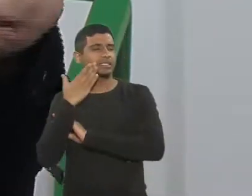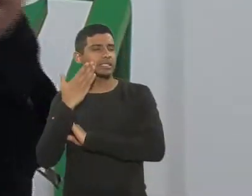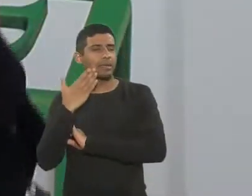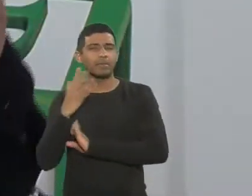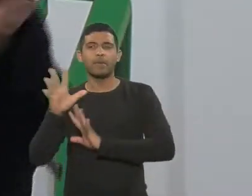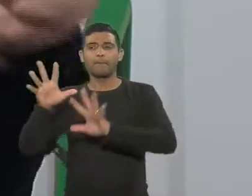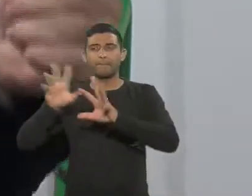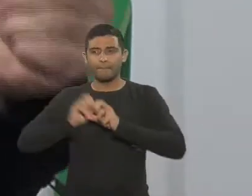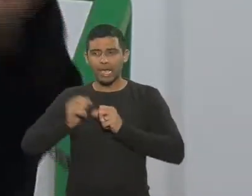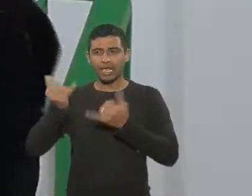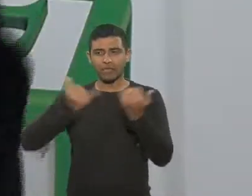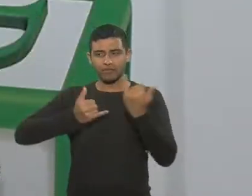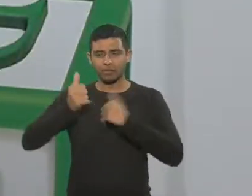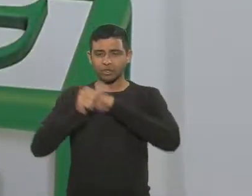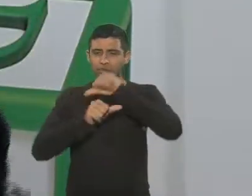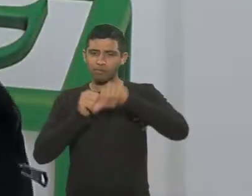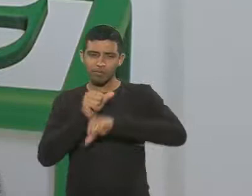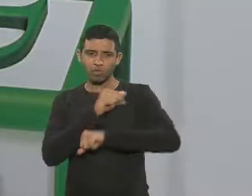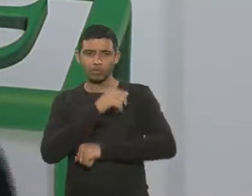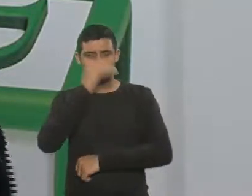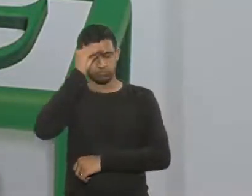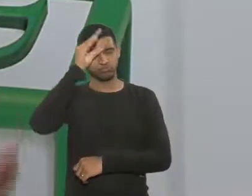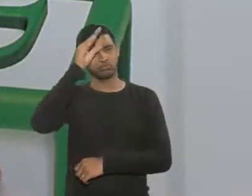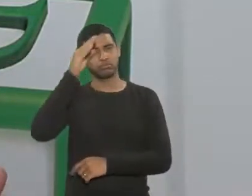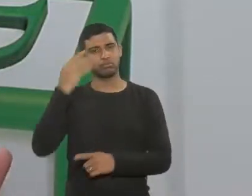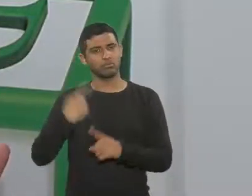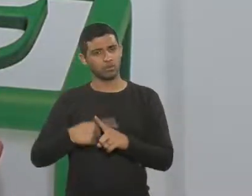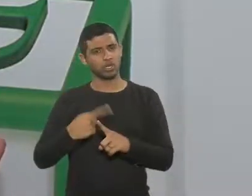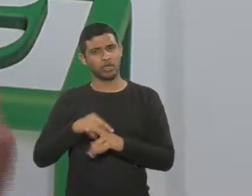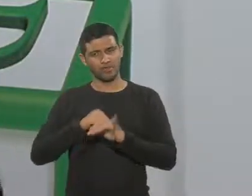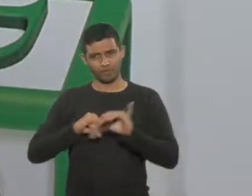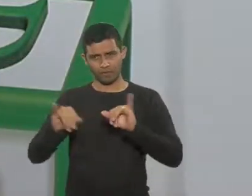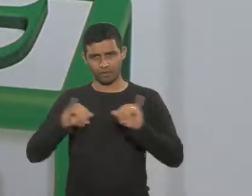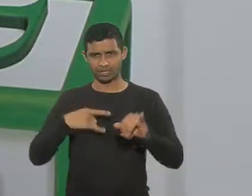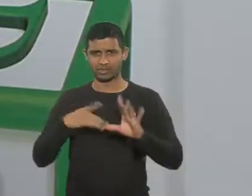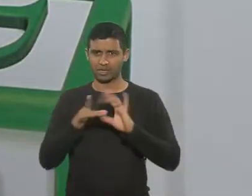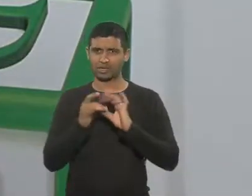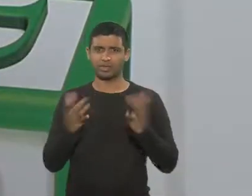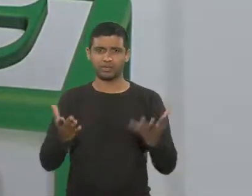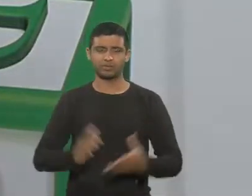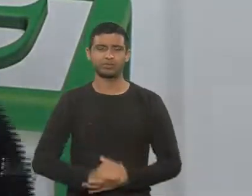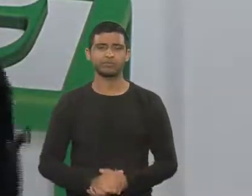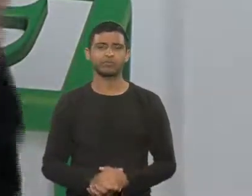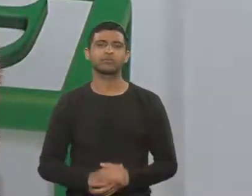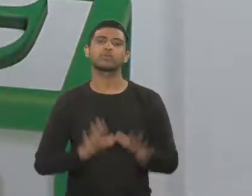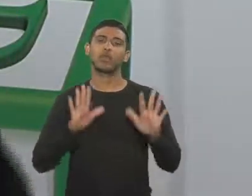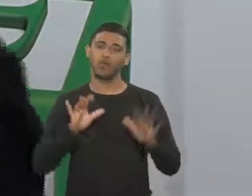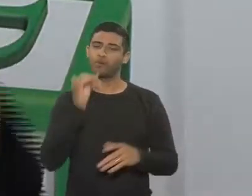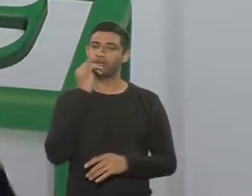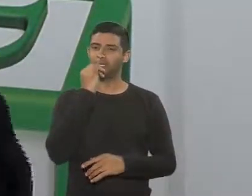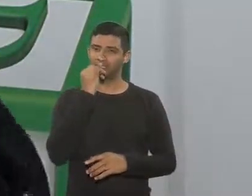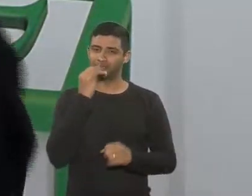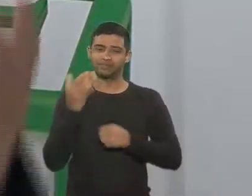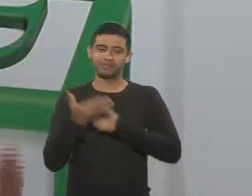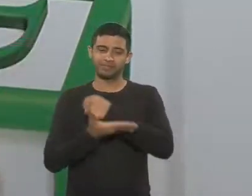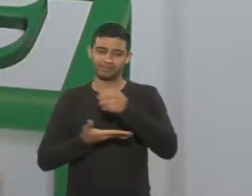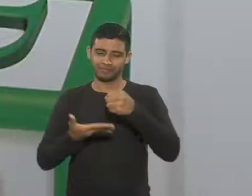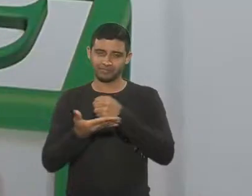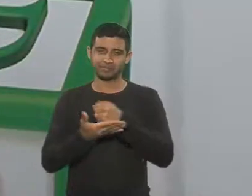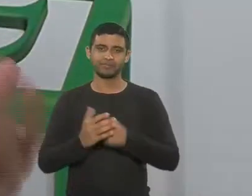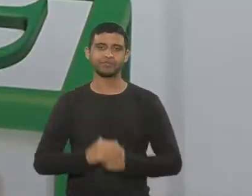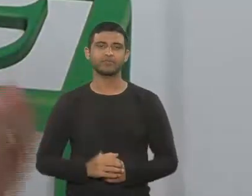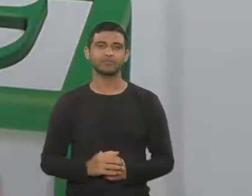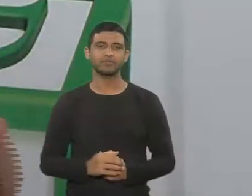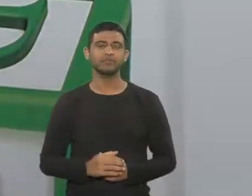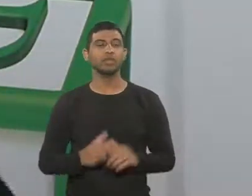uma informação, um dado em conhecimento, porque os dados eles estão disponíveis. Então, vou dar um exemplo básico do sinal